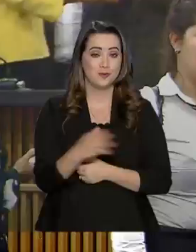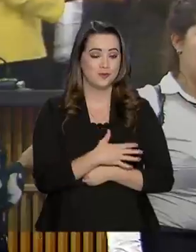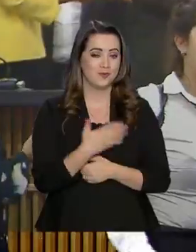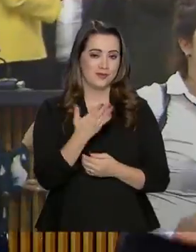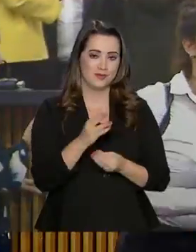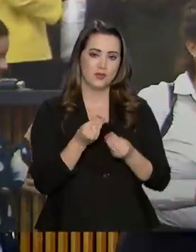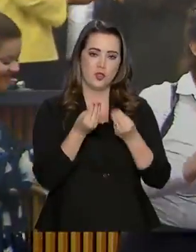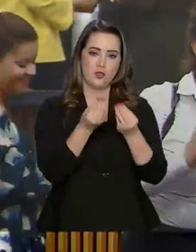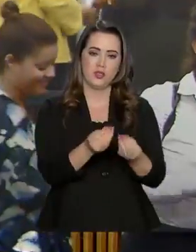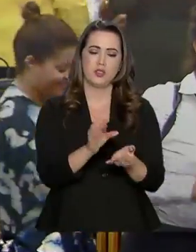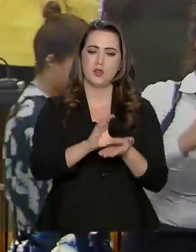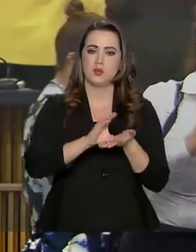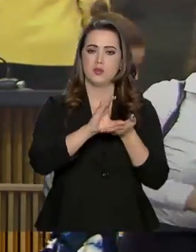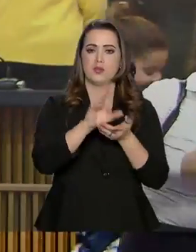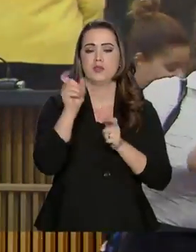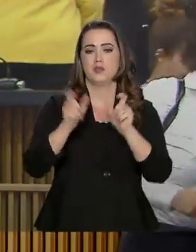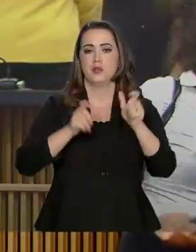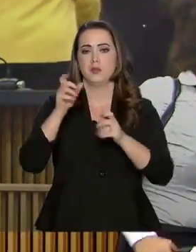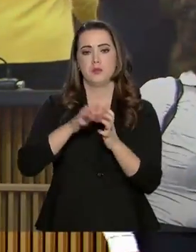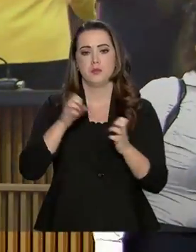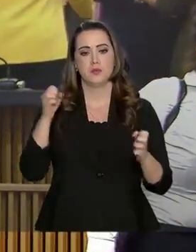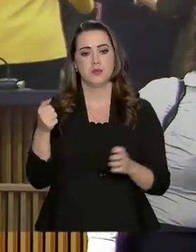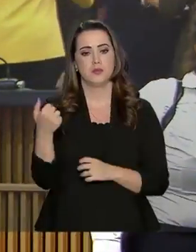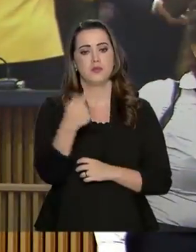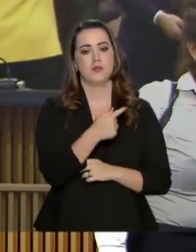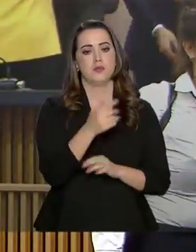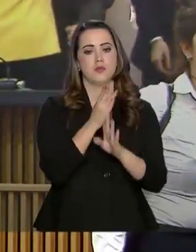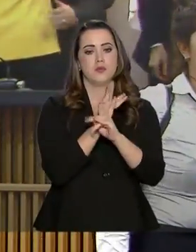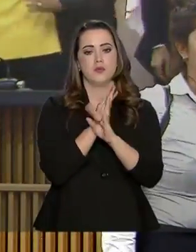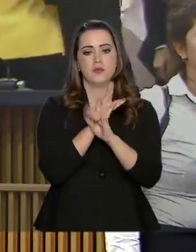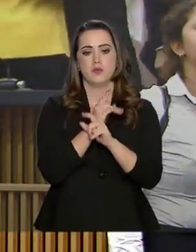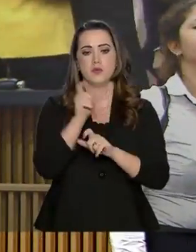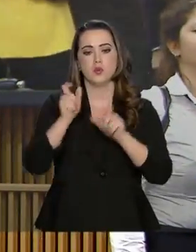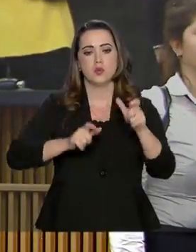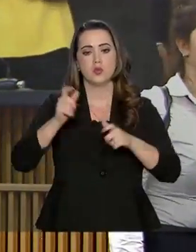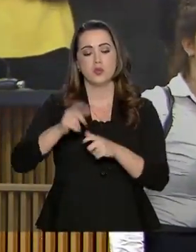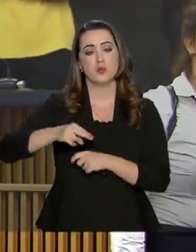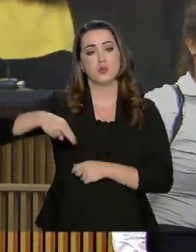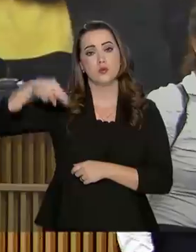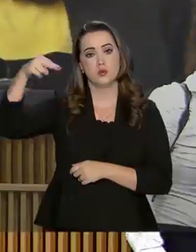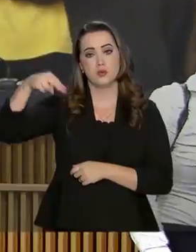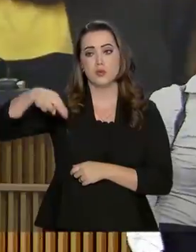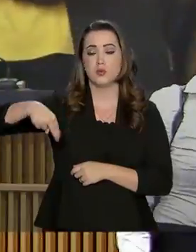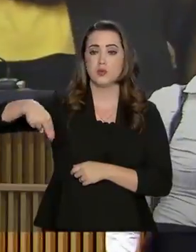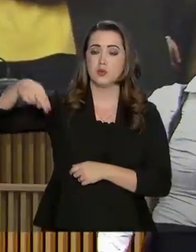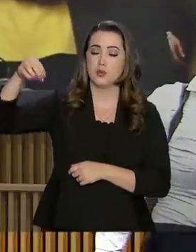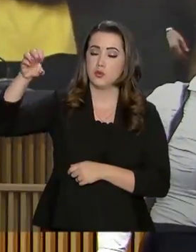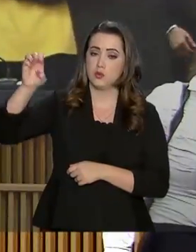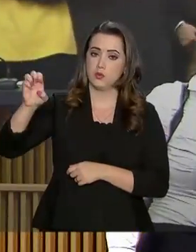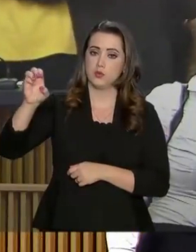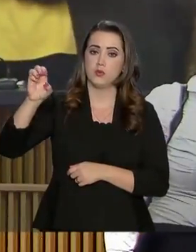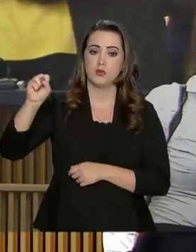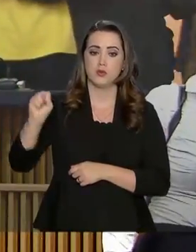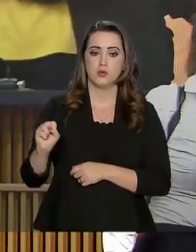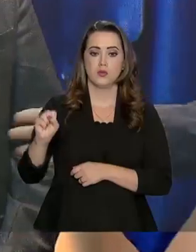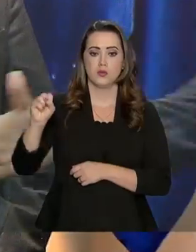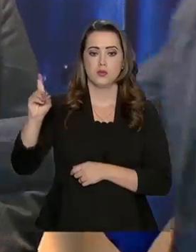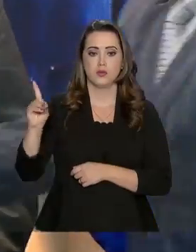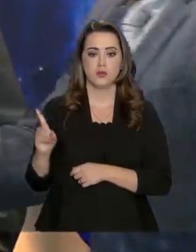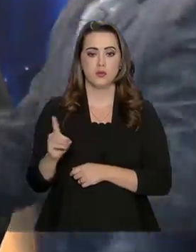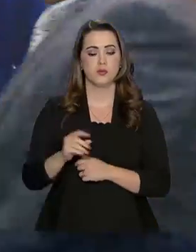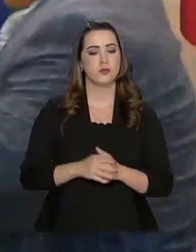aos conselhos da pessoa idosa de 17 municípios das regiões norte nordeste Sul e Sudeste